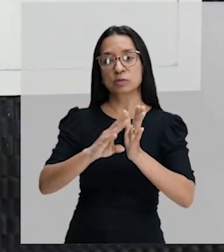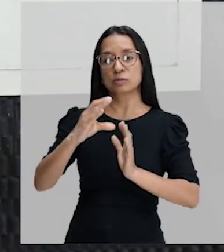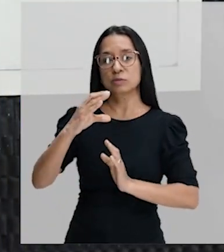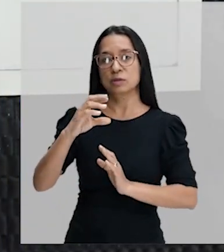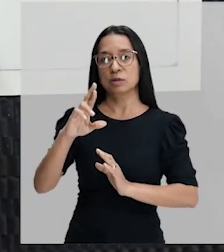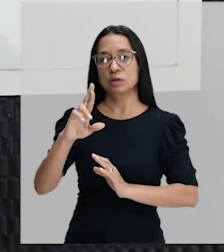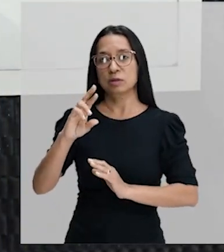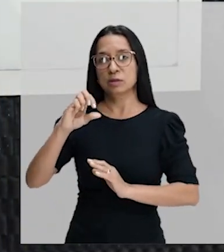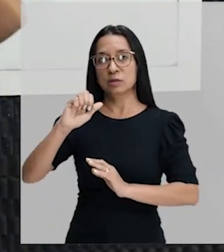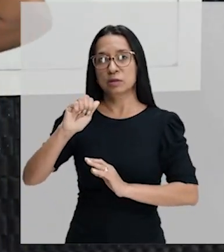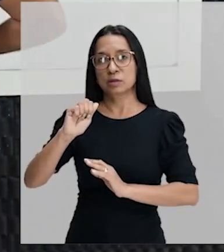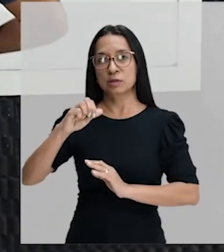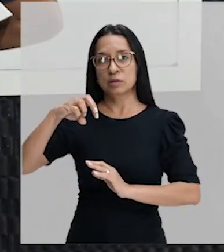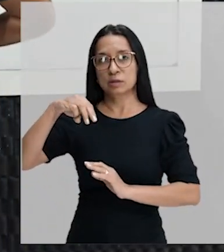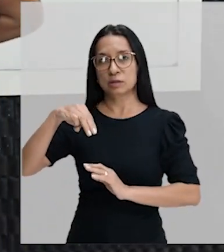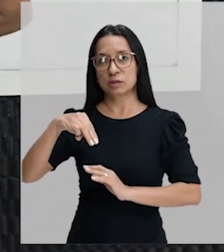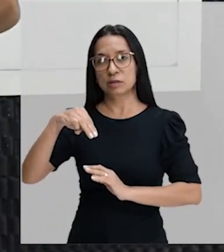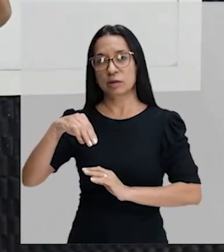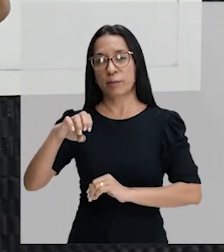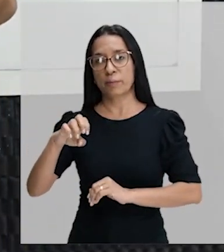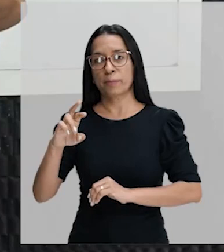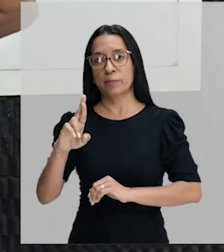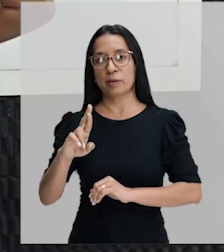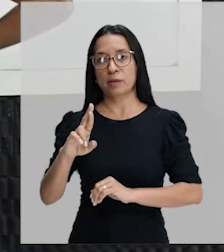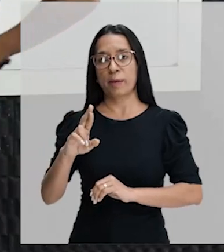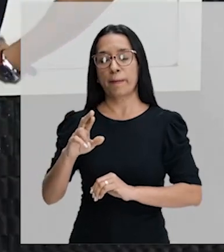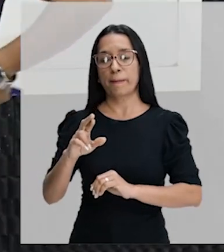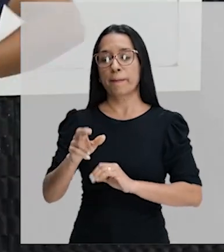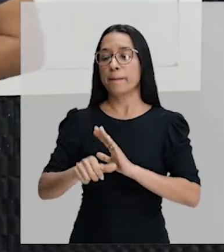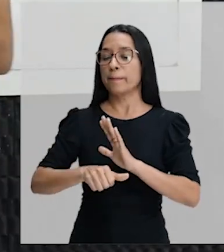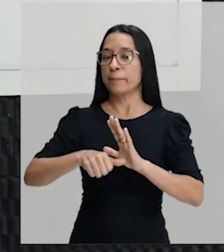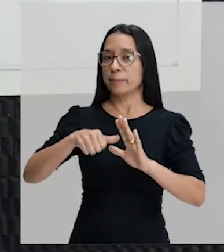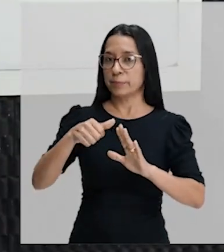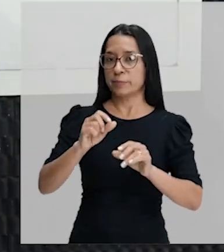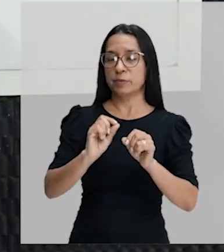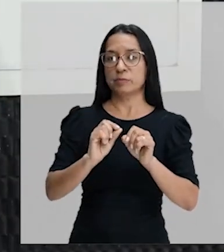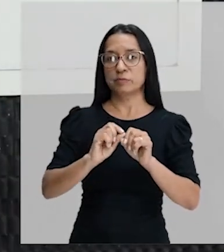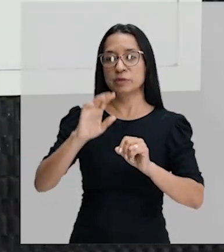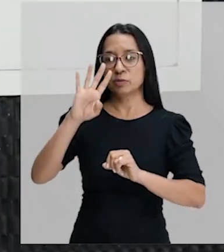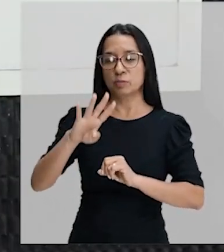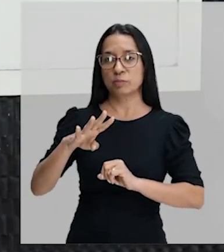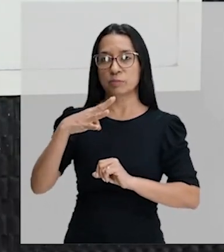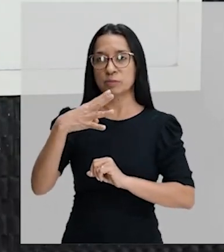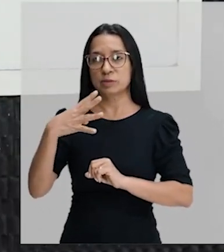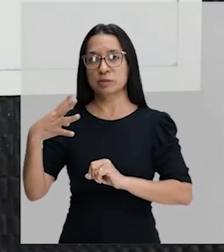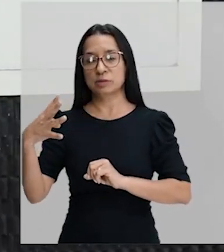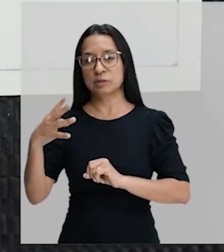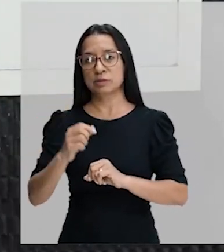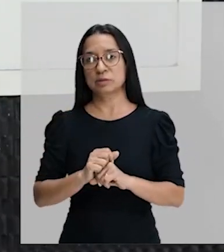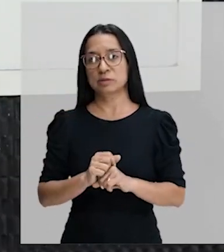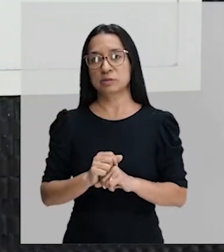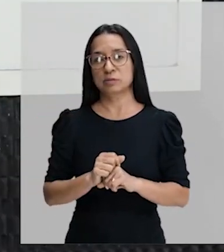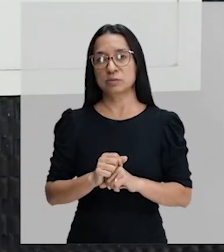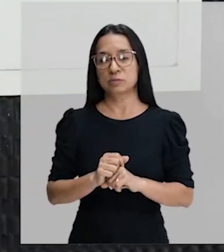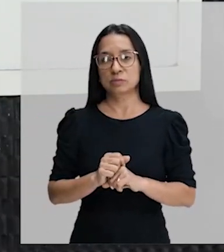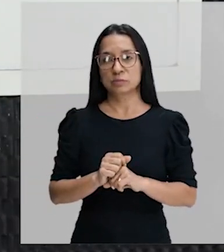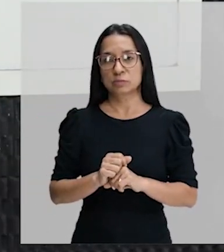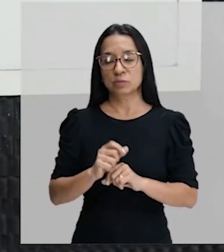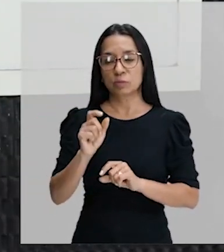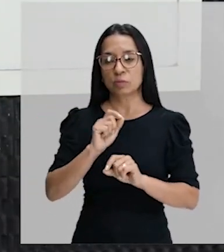você vai montar uma matriz, né? Vai montar uma matriz com